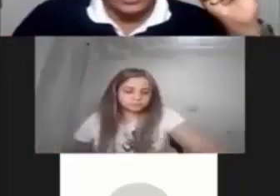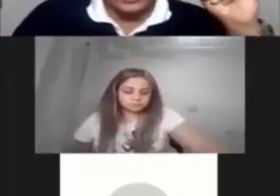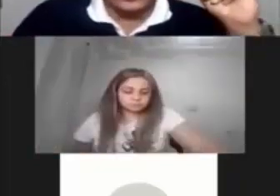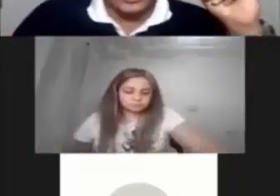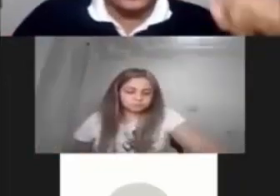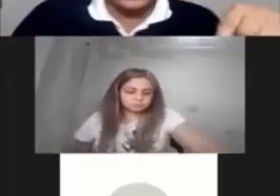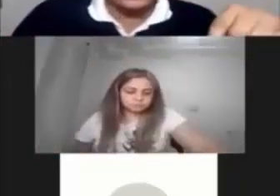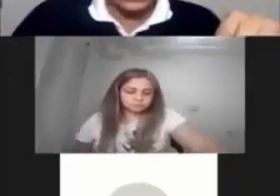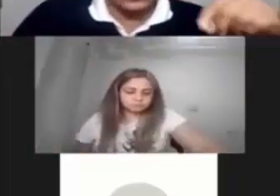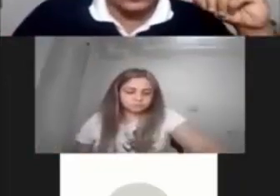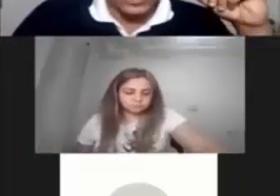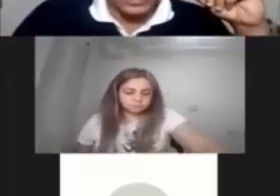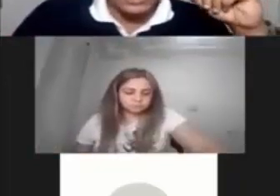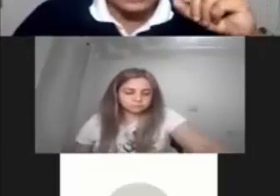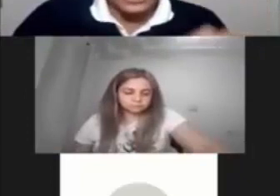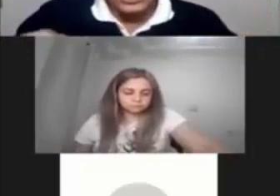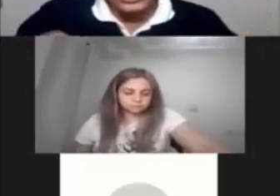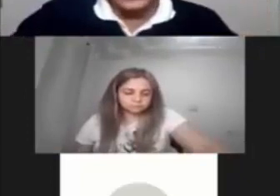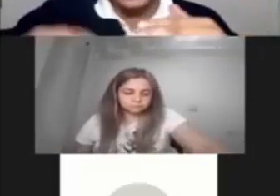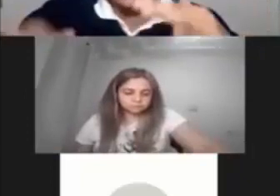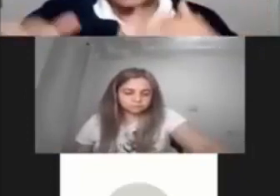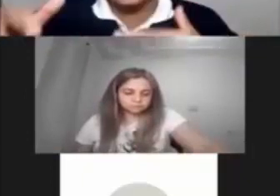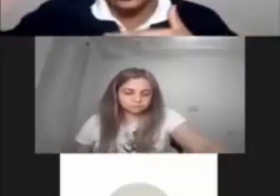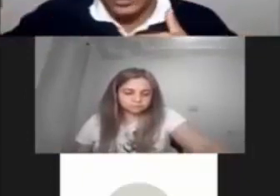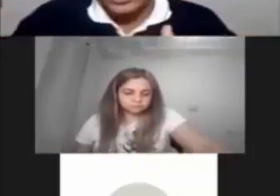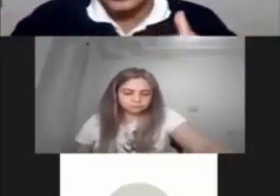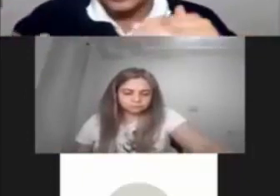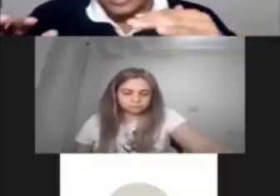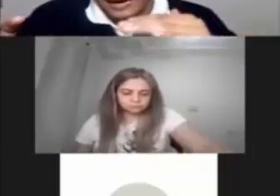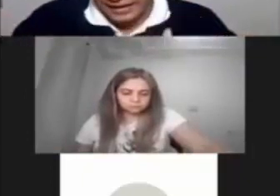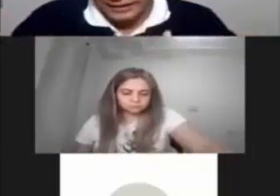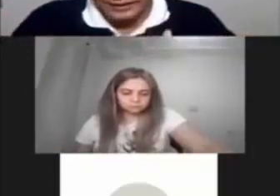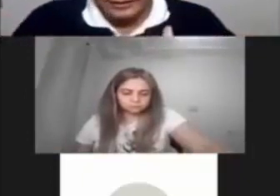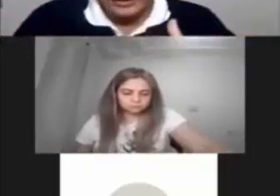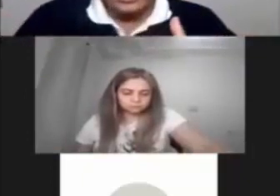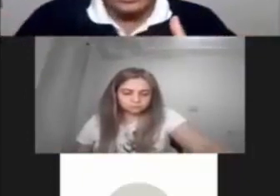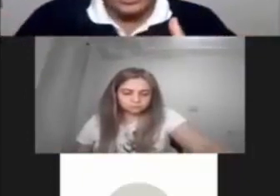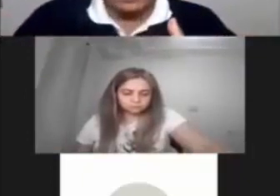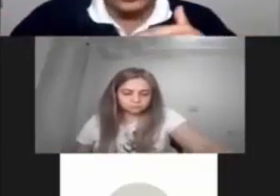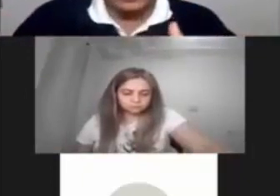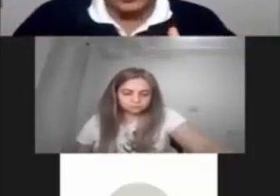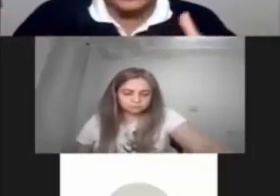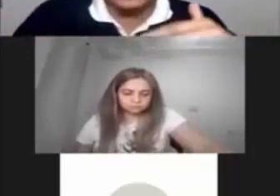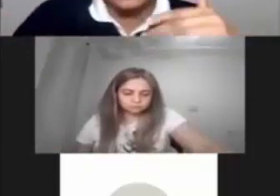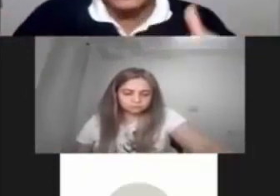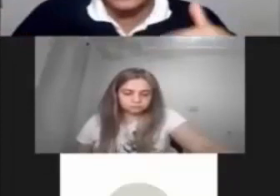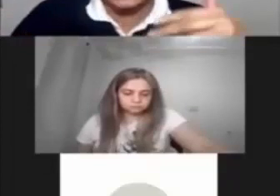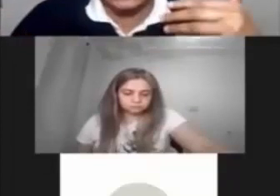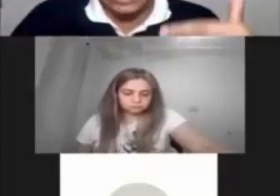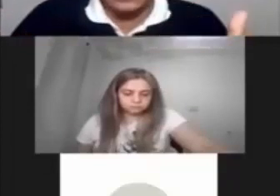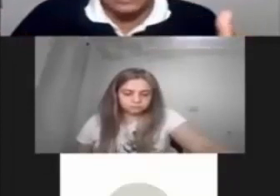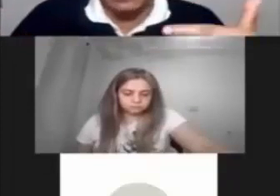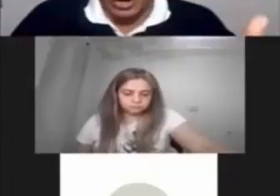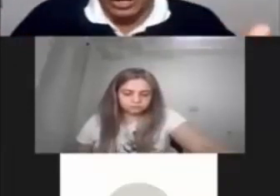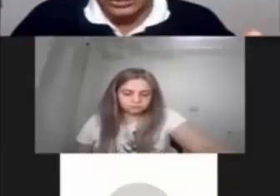regra. Né? Então, existe exceções à regra. Né? Por quê? Porque quem tem